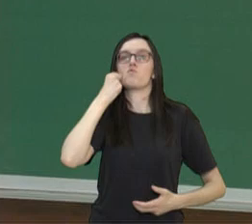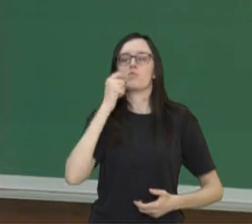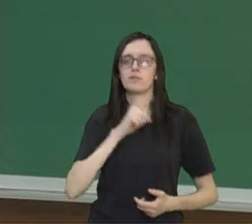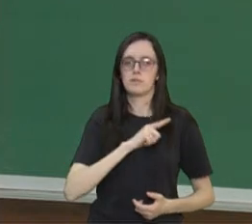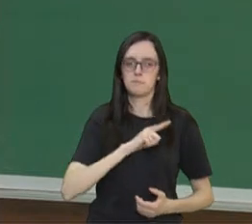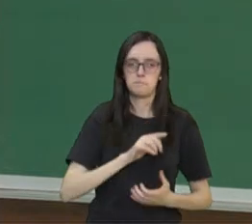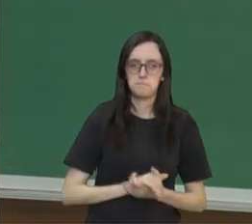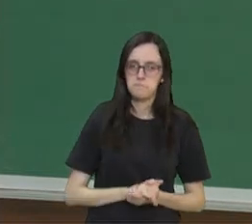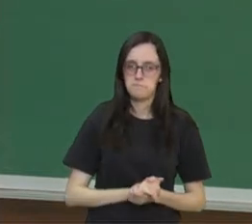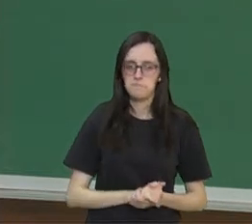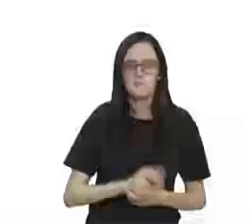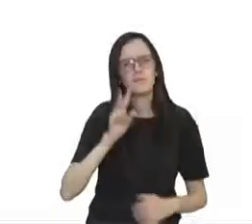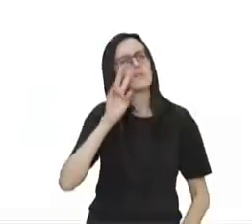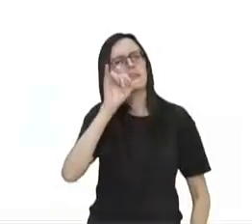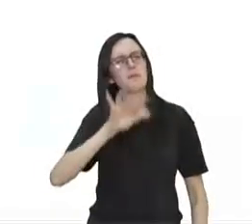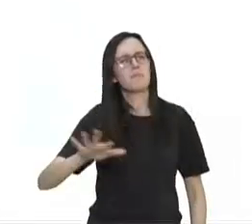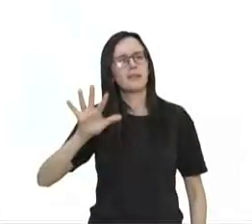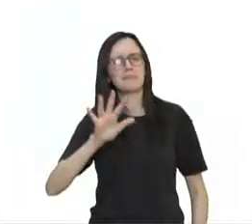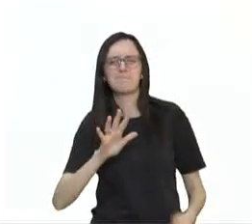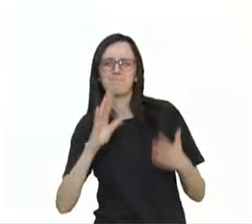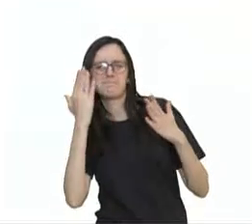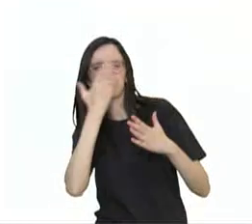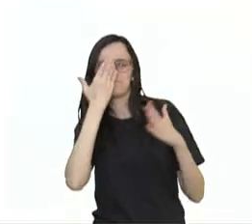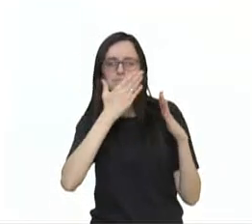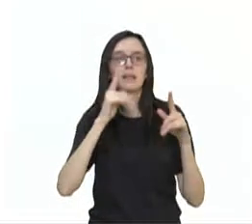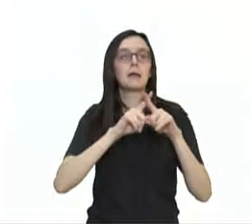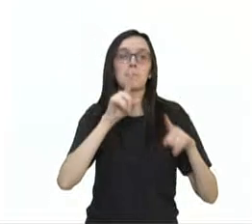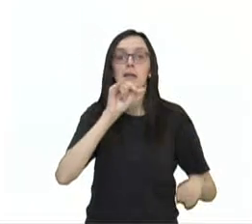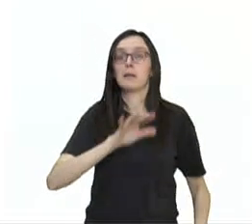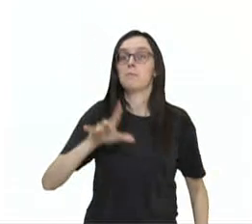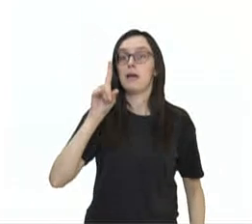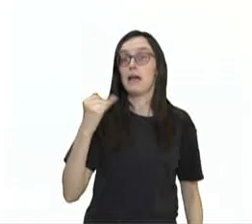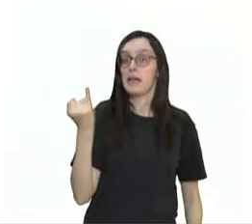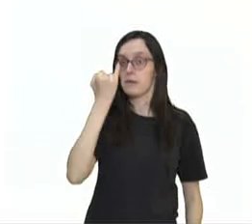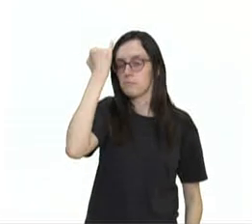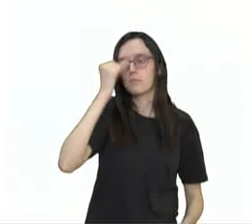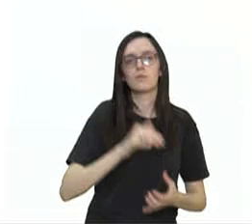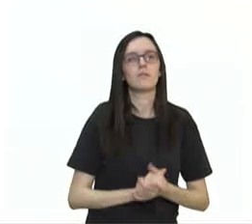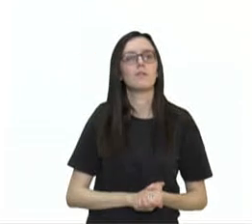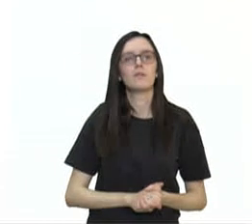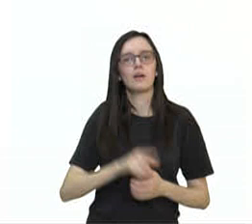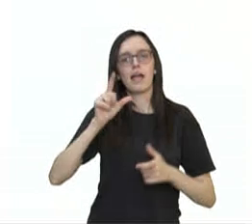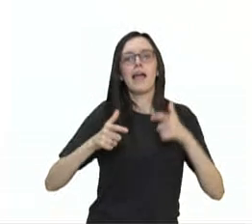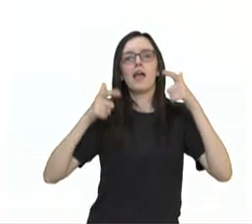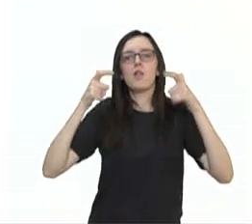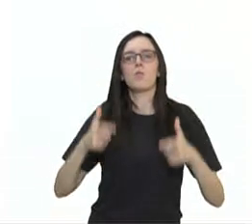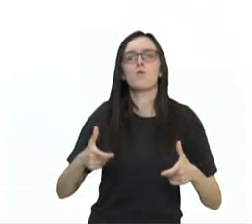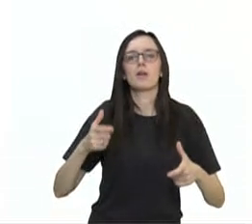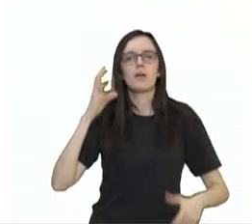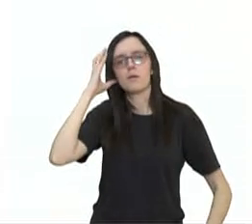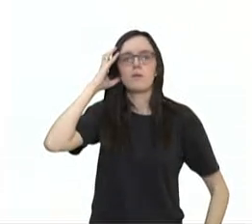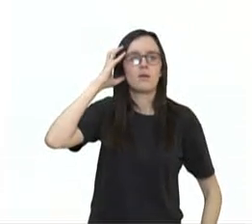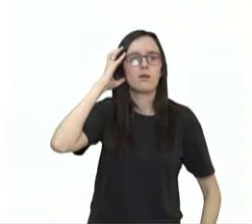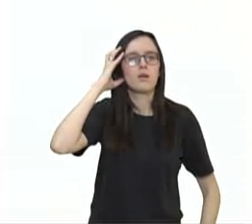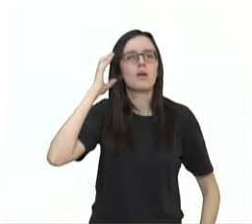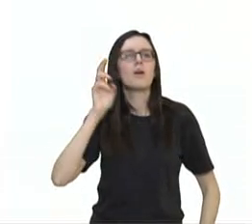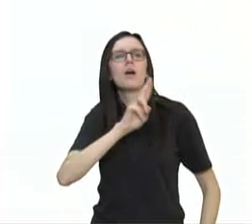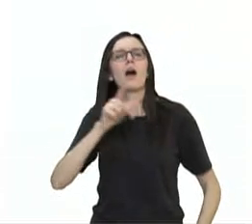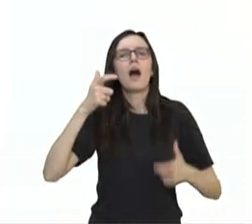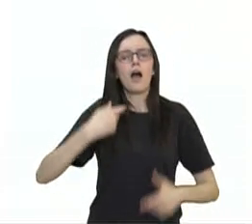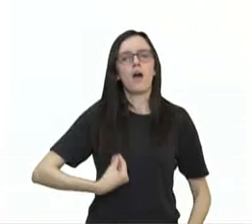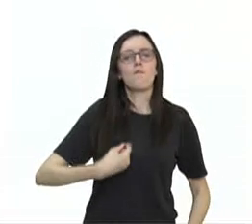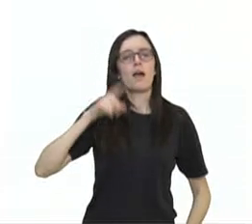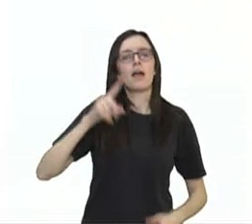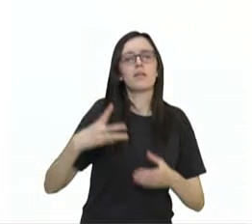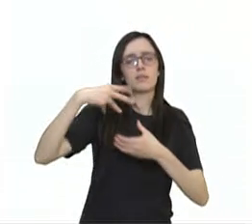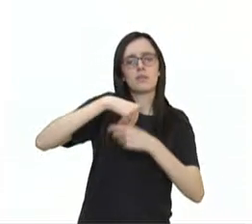Essa imagem aí, que não tá muito legal, mas essa imagem é super importante. É o estúdio da rádio Mairink Veiga, que ficava no Rio de